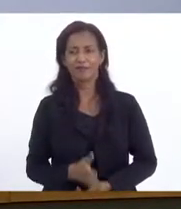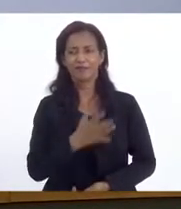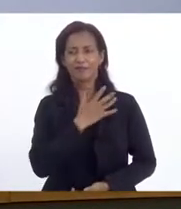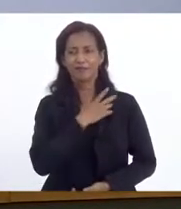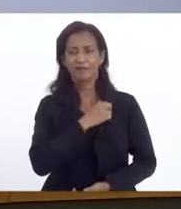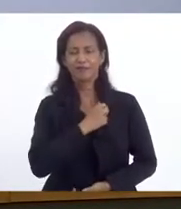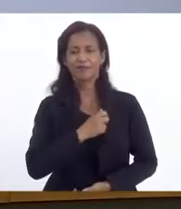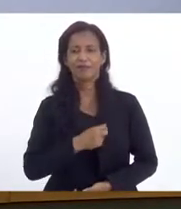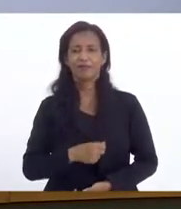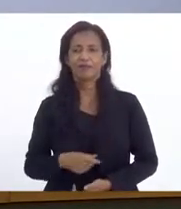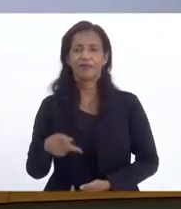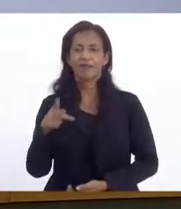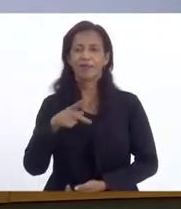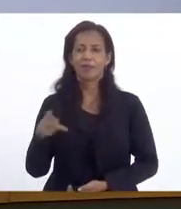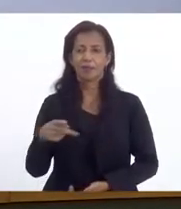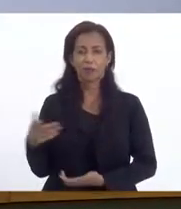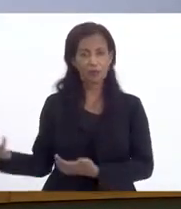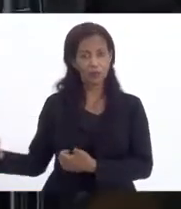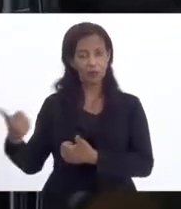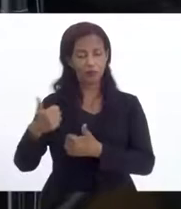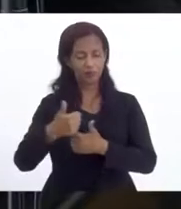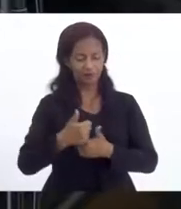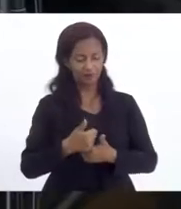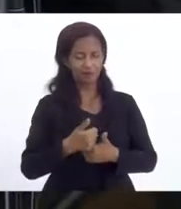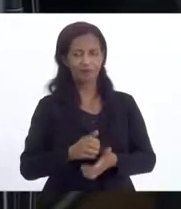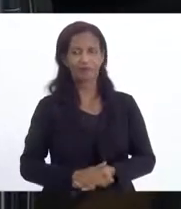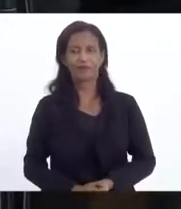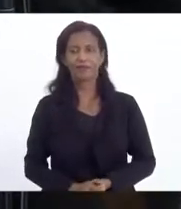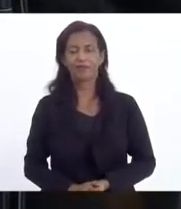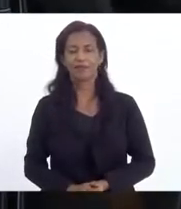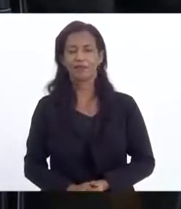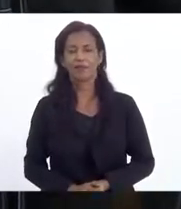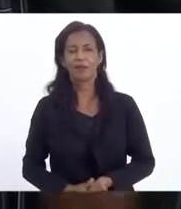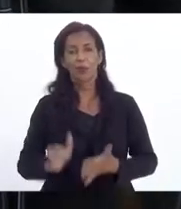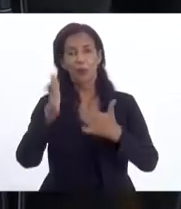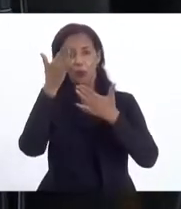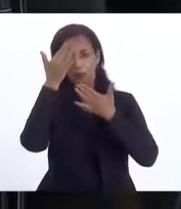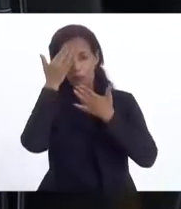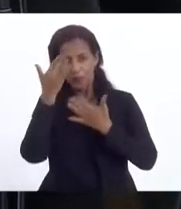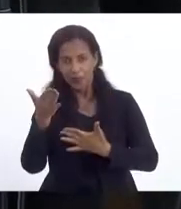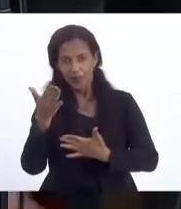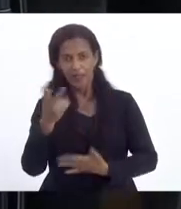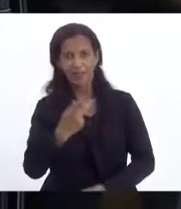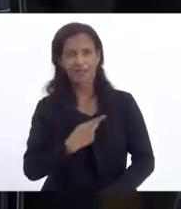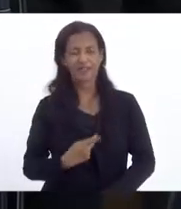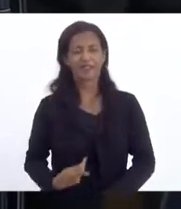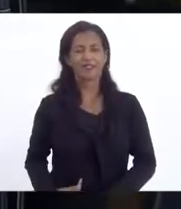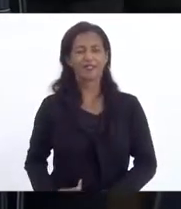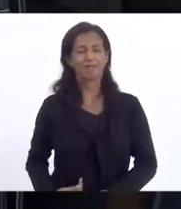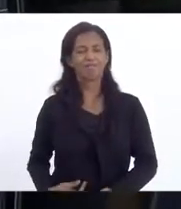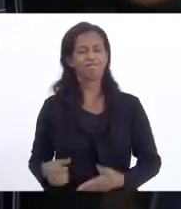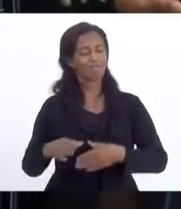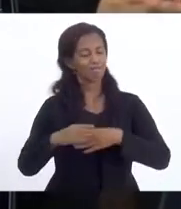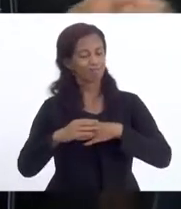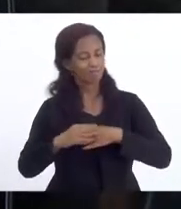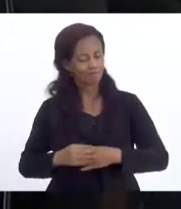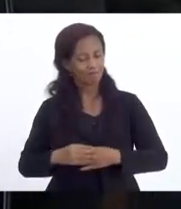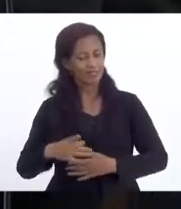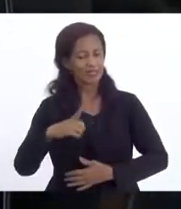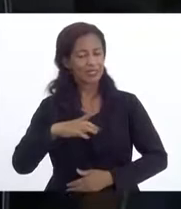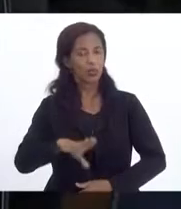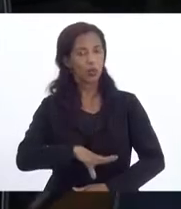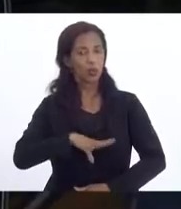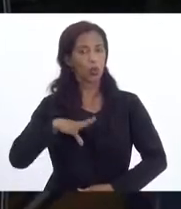Professor Mauro Osório, com a palavra. Obrigado, presidente. Saudar o nosso presidente André Siciliano, que tem